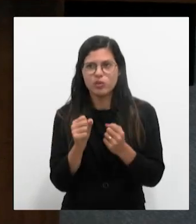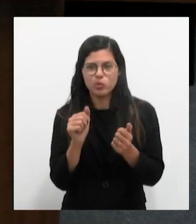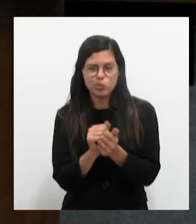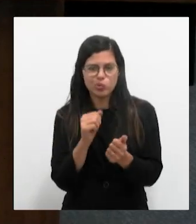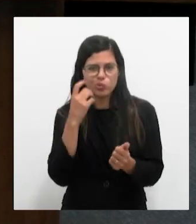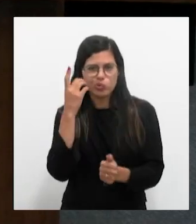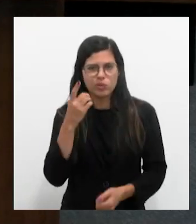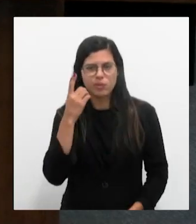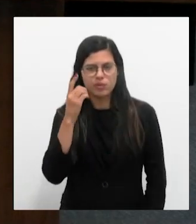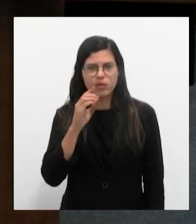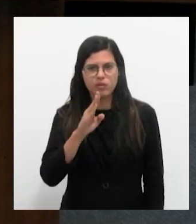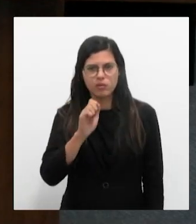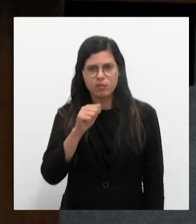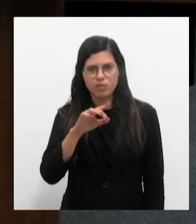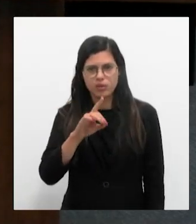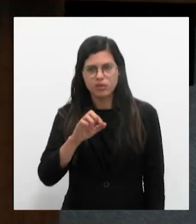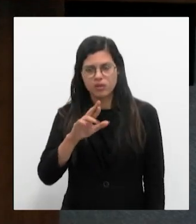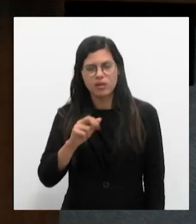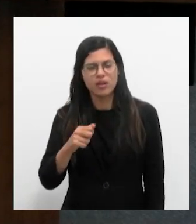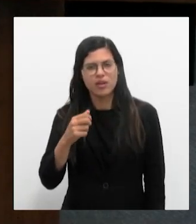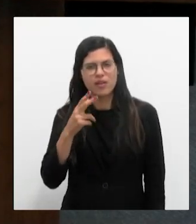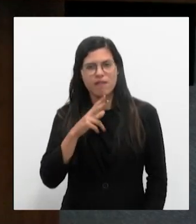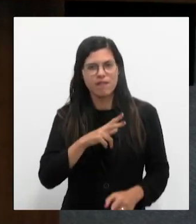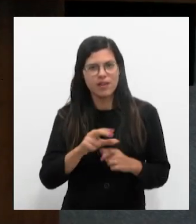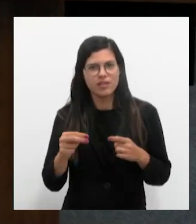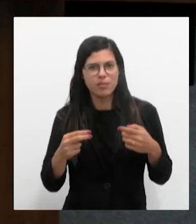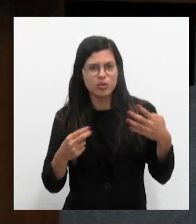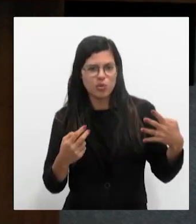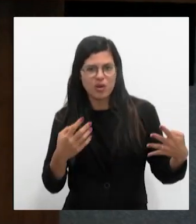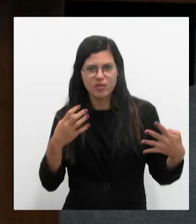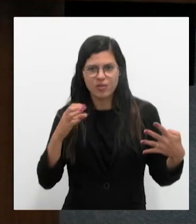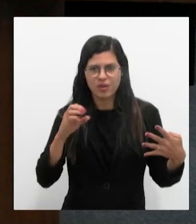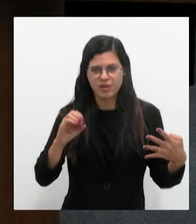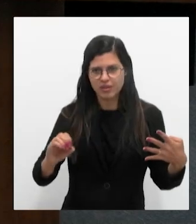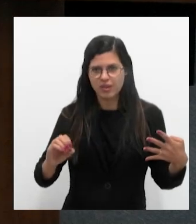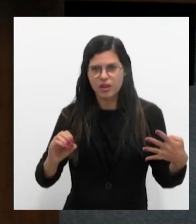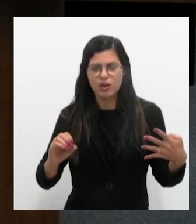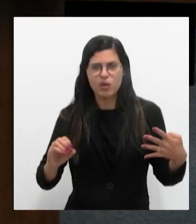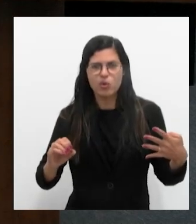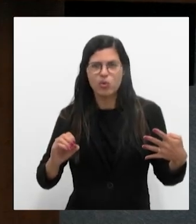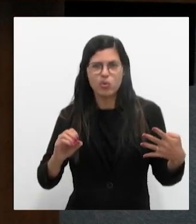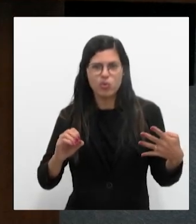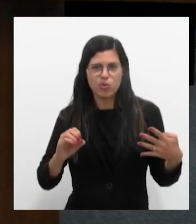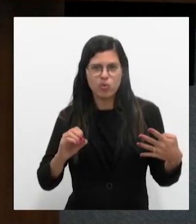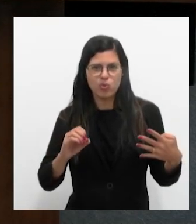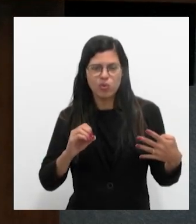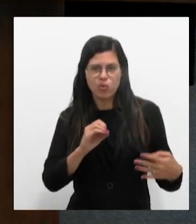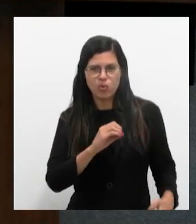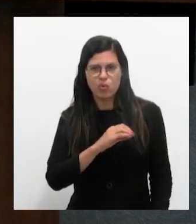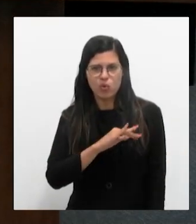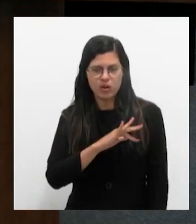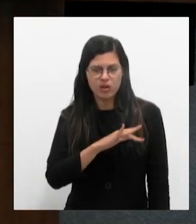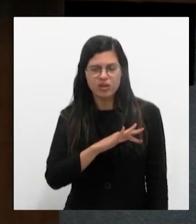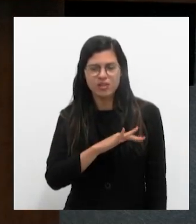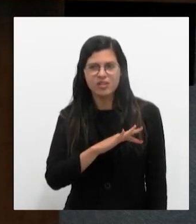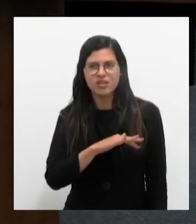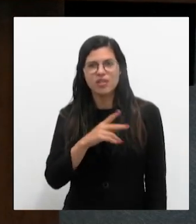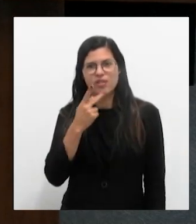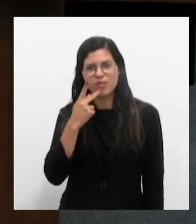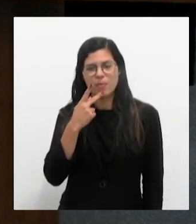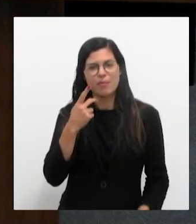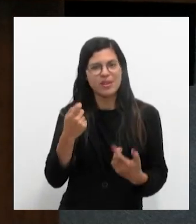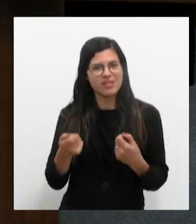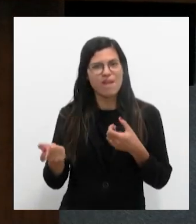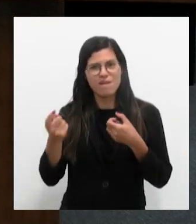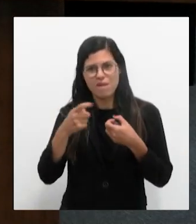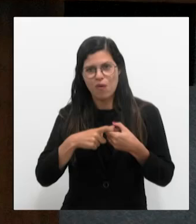Bandeira e ganhamos de 4-0 do Corinthians. Então, o Bandeira falou: Mim, que você tem que voltar mais comigo